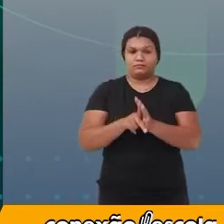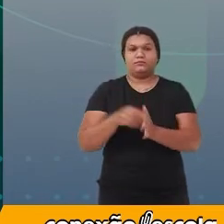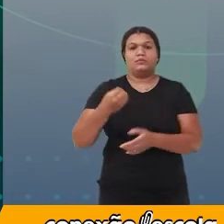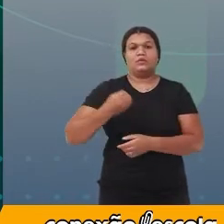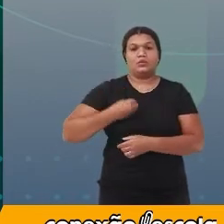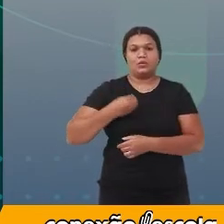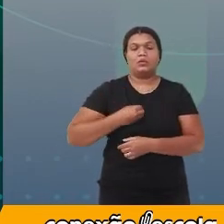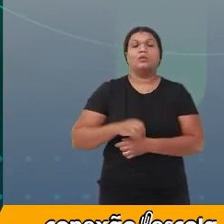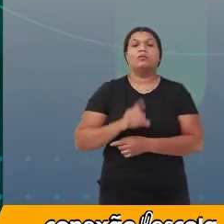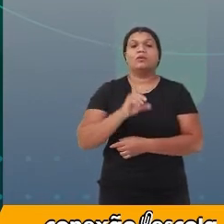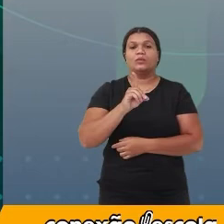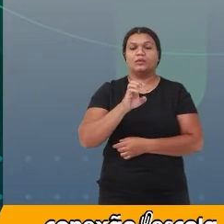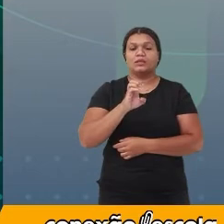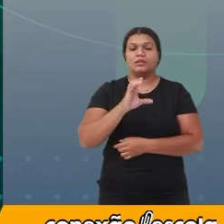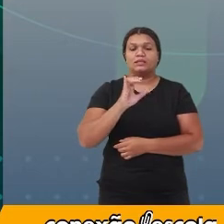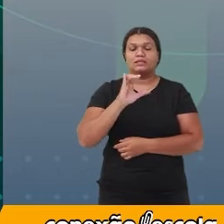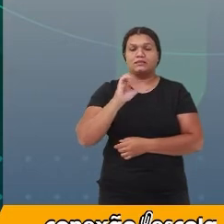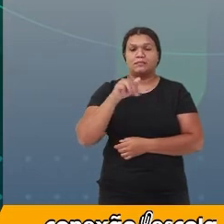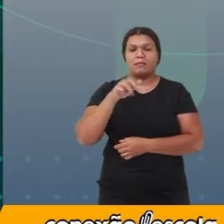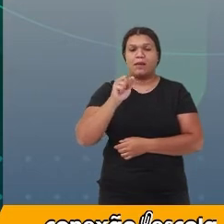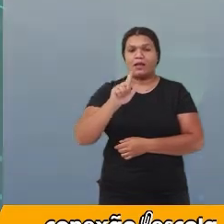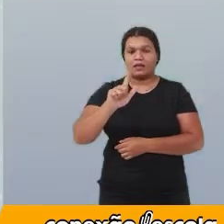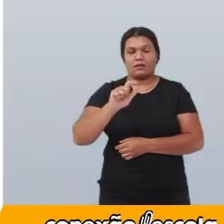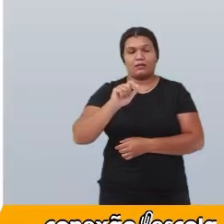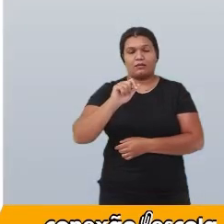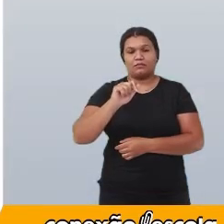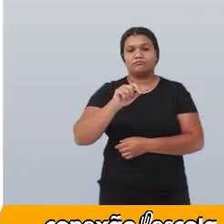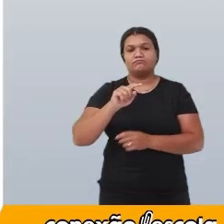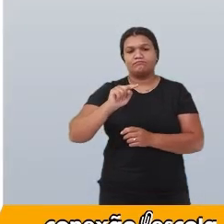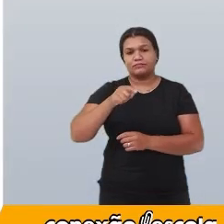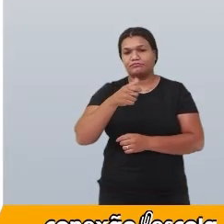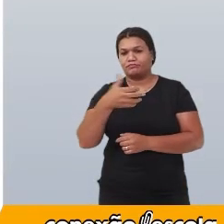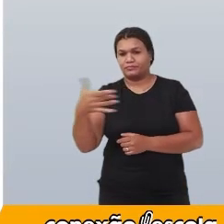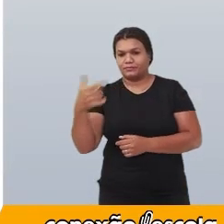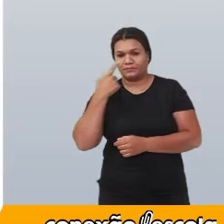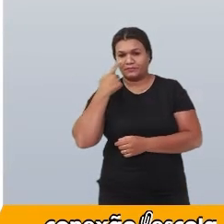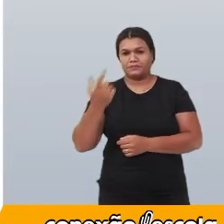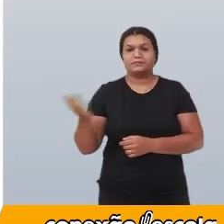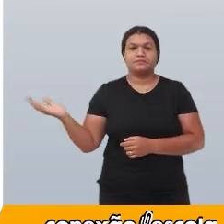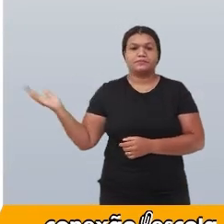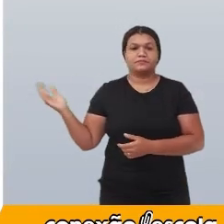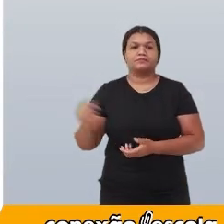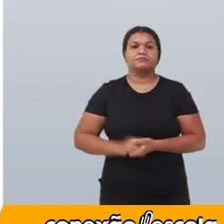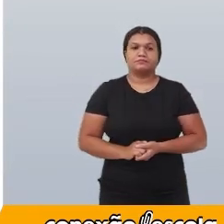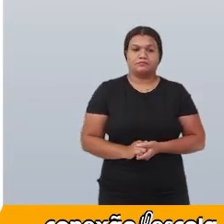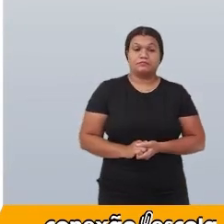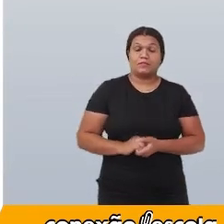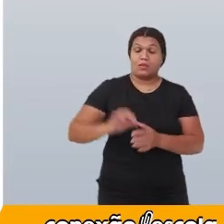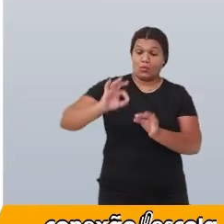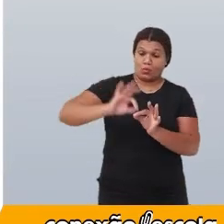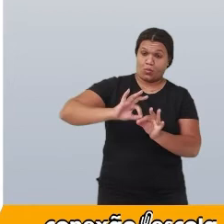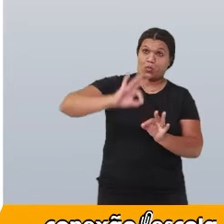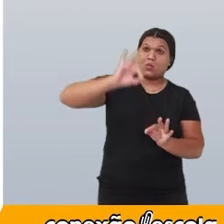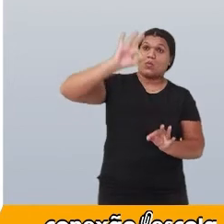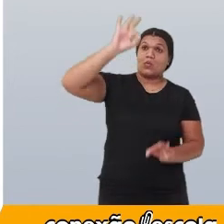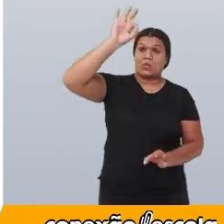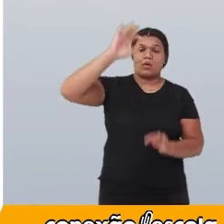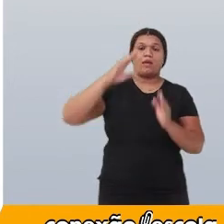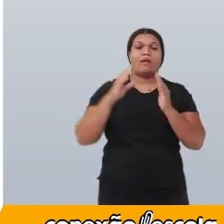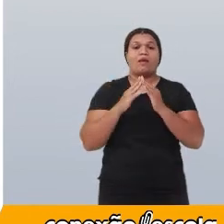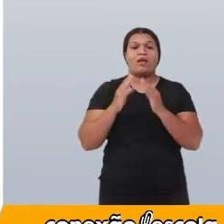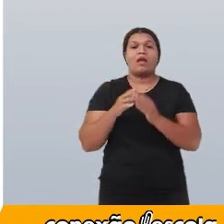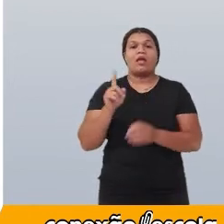números decimais e nessas operações. Veja agora. A altura de uma casa era de